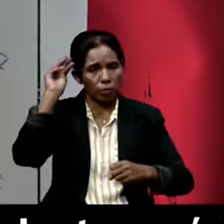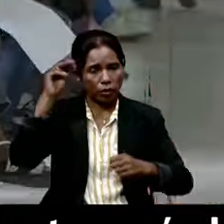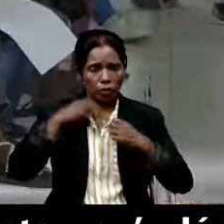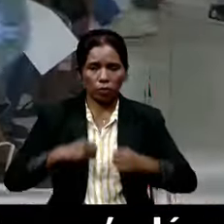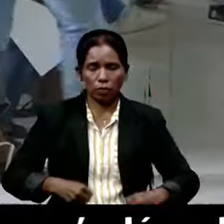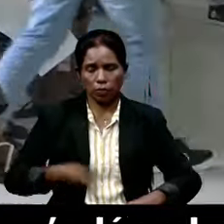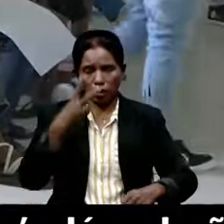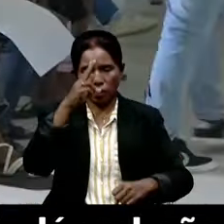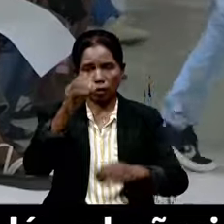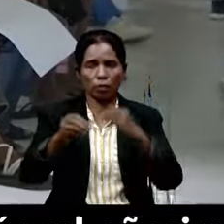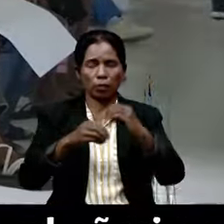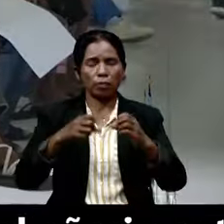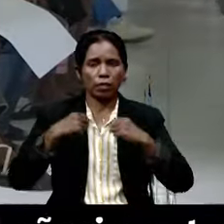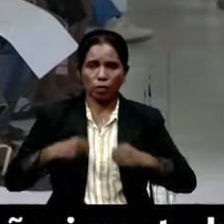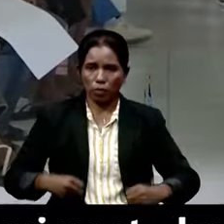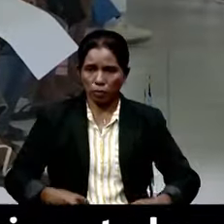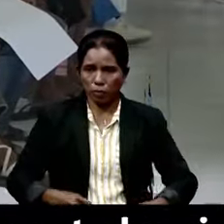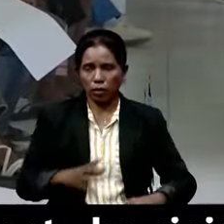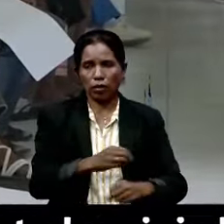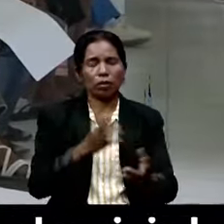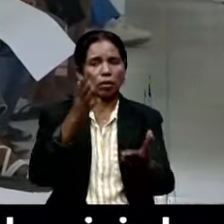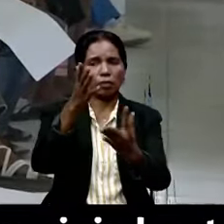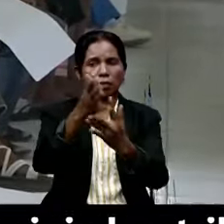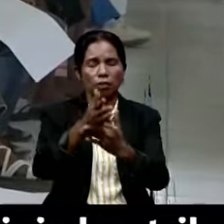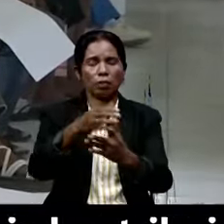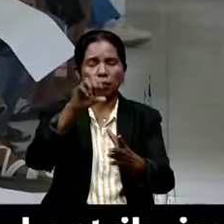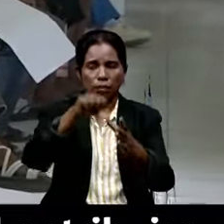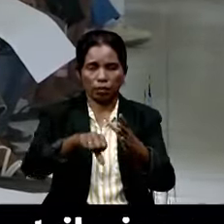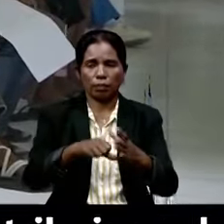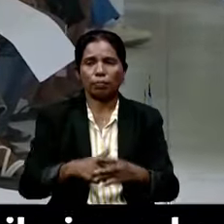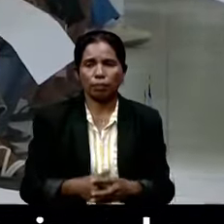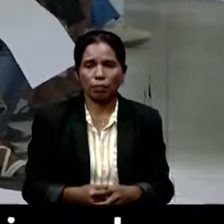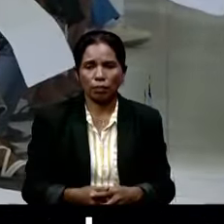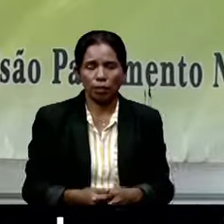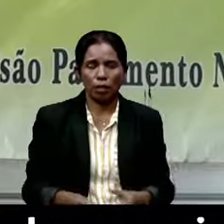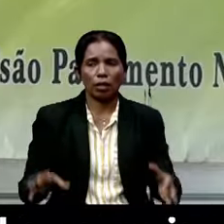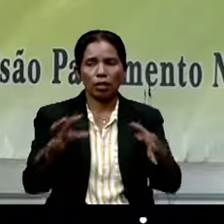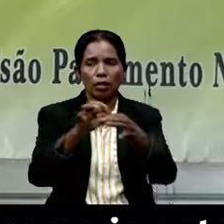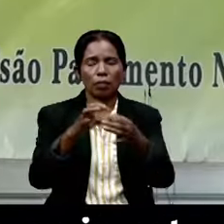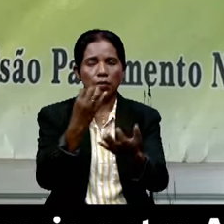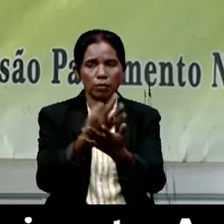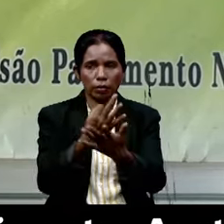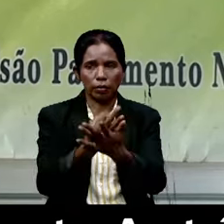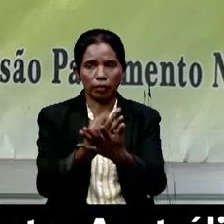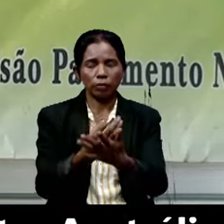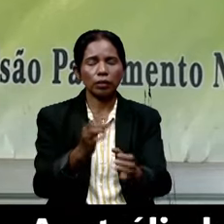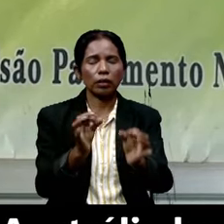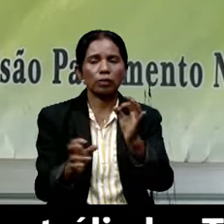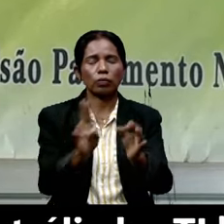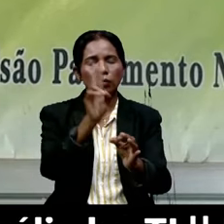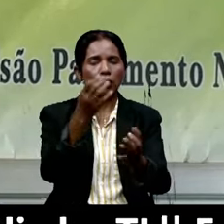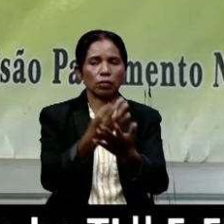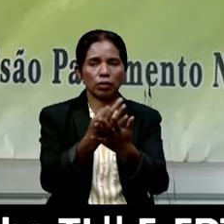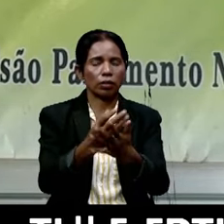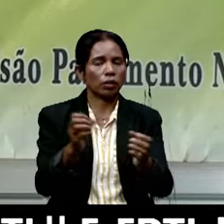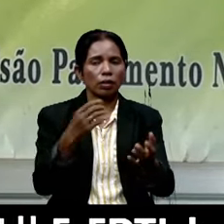República preocupa o setor saúde, neve categoria tamaona ba colapso. Né, liga a gestão, orçamento. Se gestão uma cladia que se ema